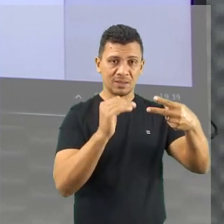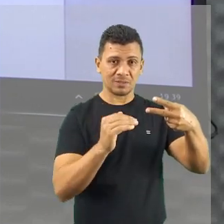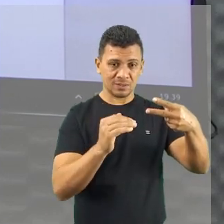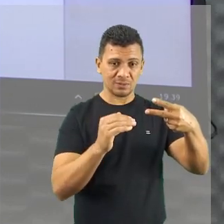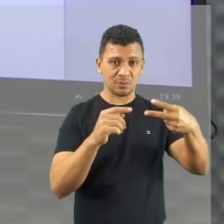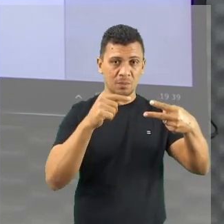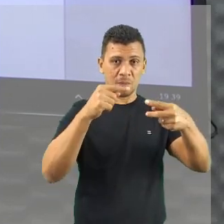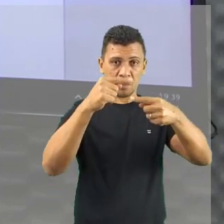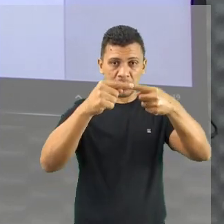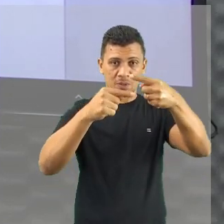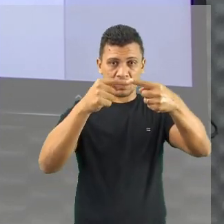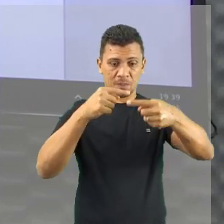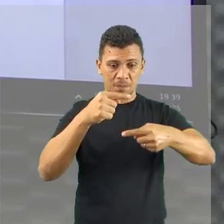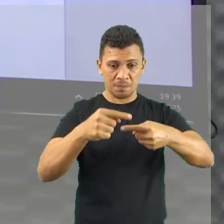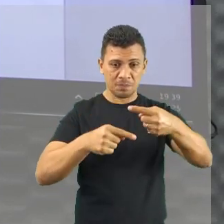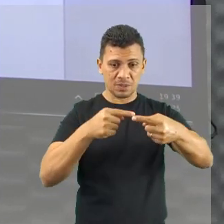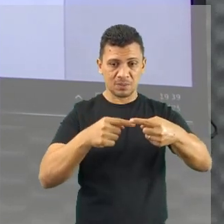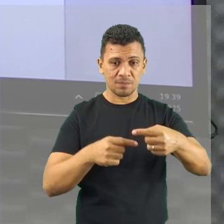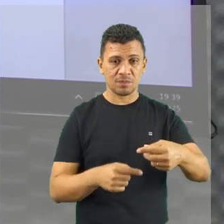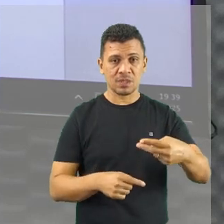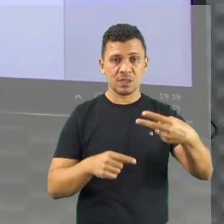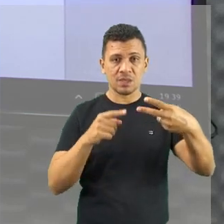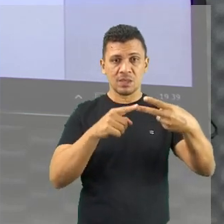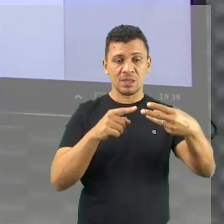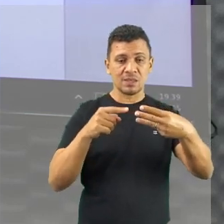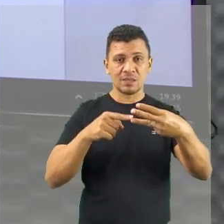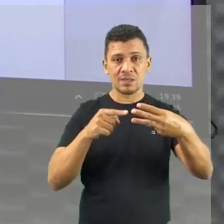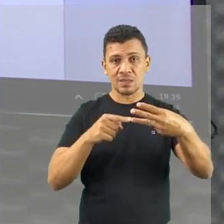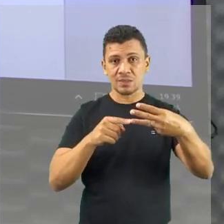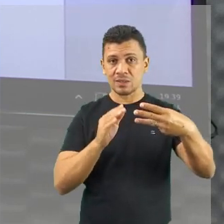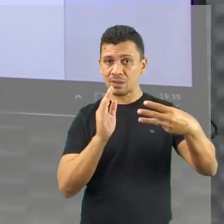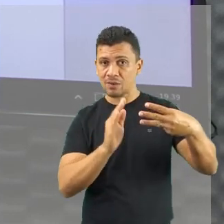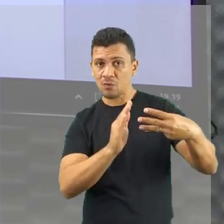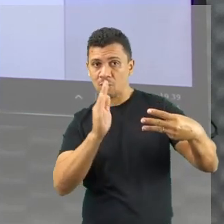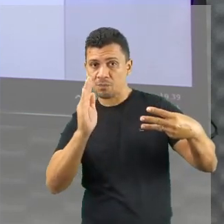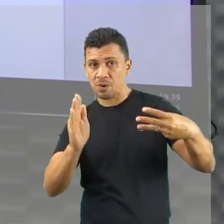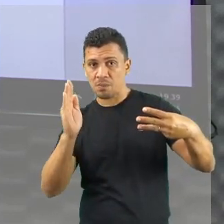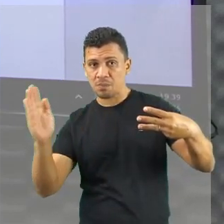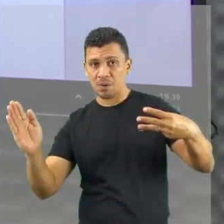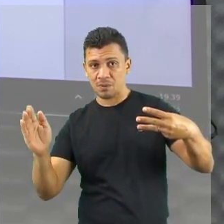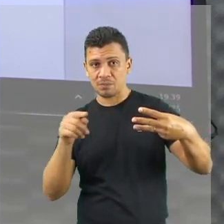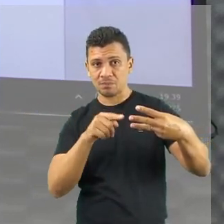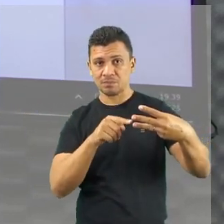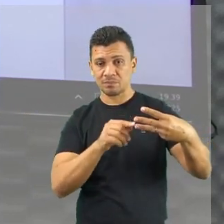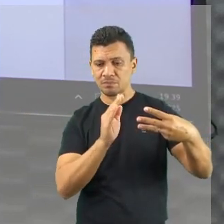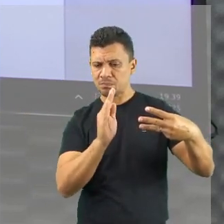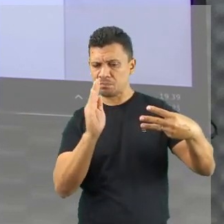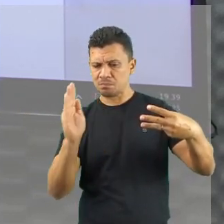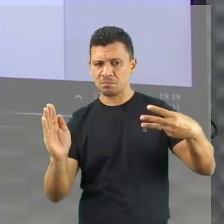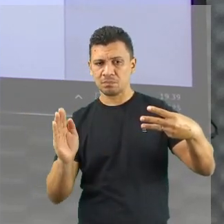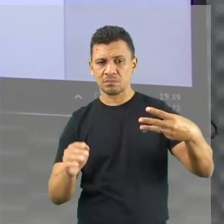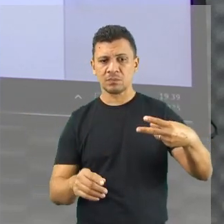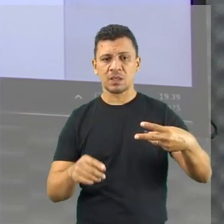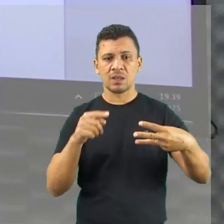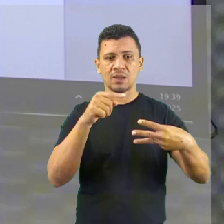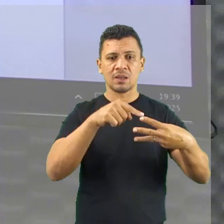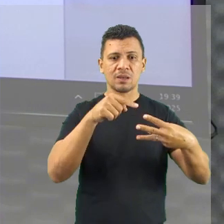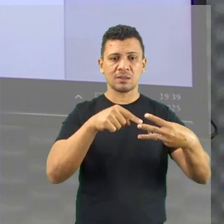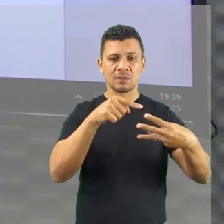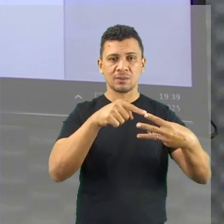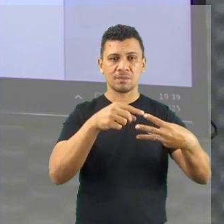Ó. E vou colocar 1 em série. 2 em paralelo e 1 em série. Aqui é